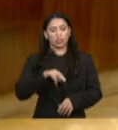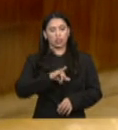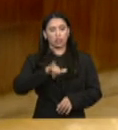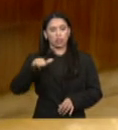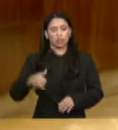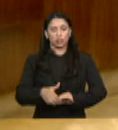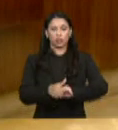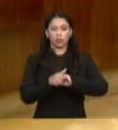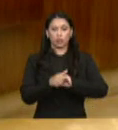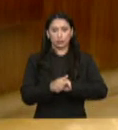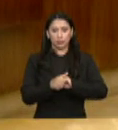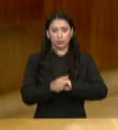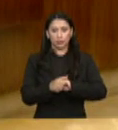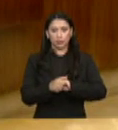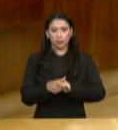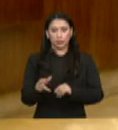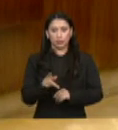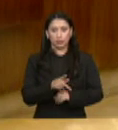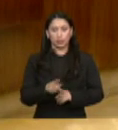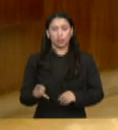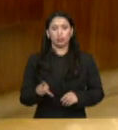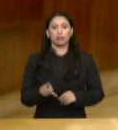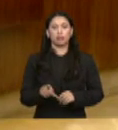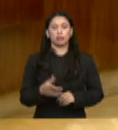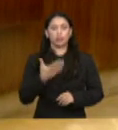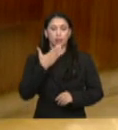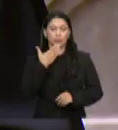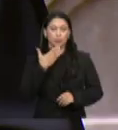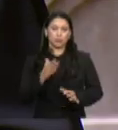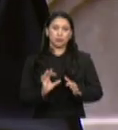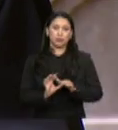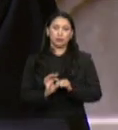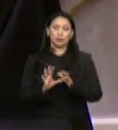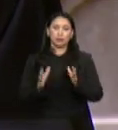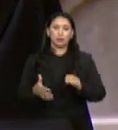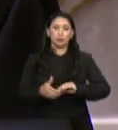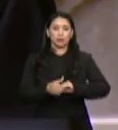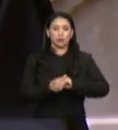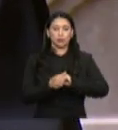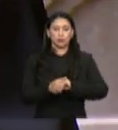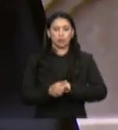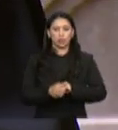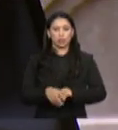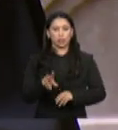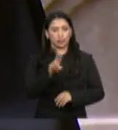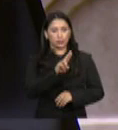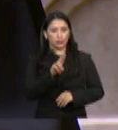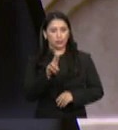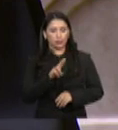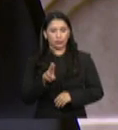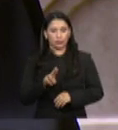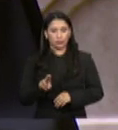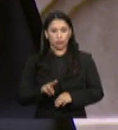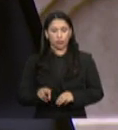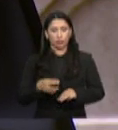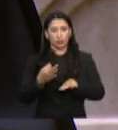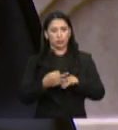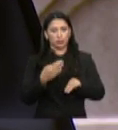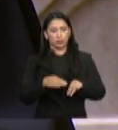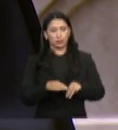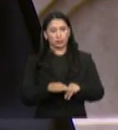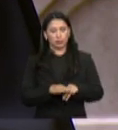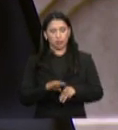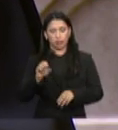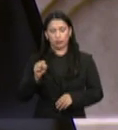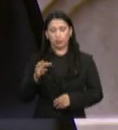e também peço permissão de vossa excelência para cumprimentar nominalmente cada Ministro Ministro dessa casa